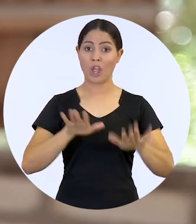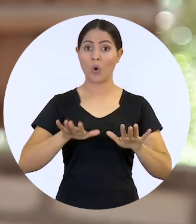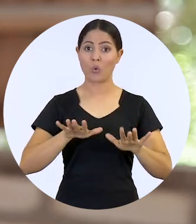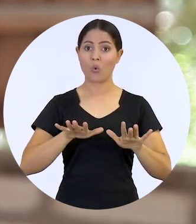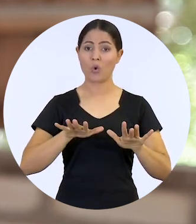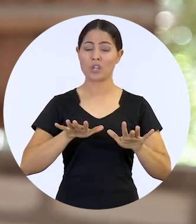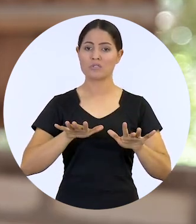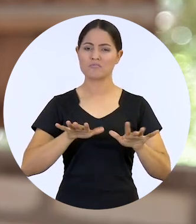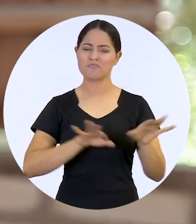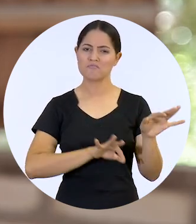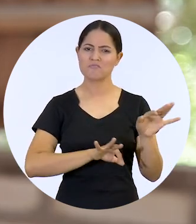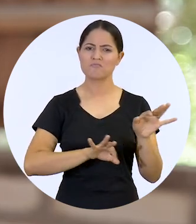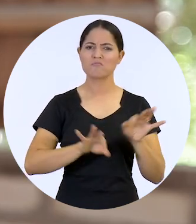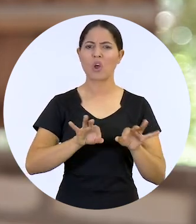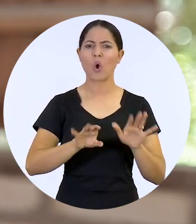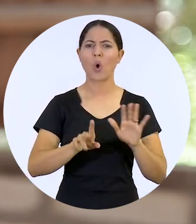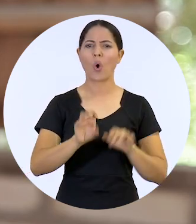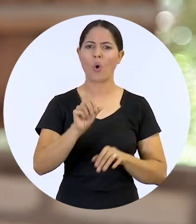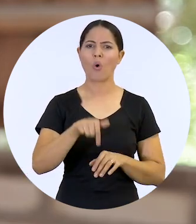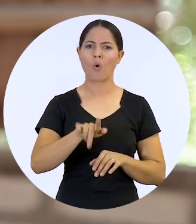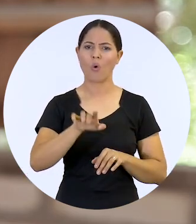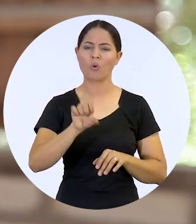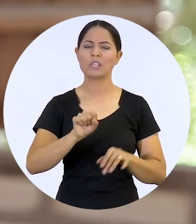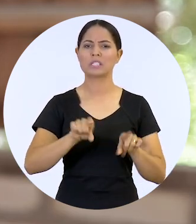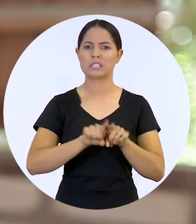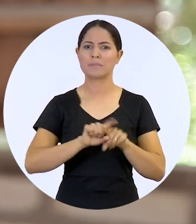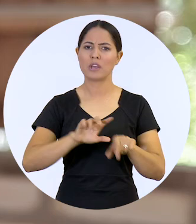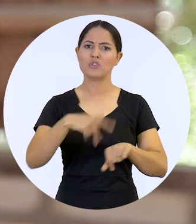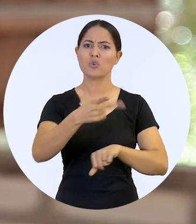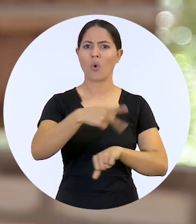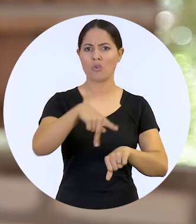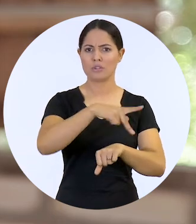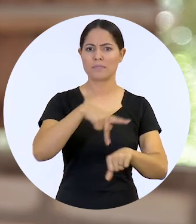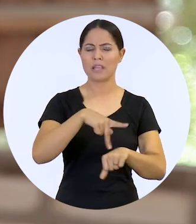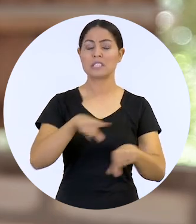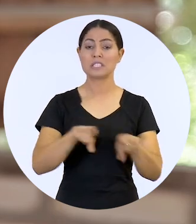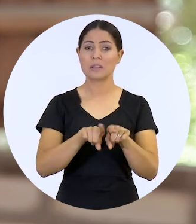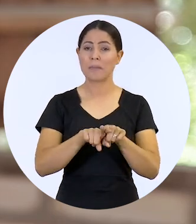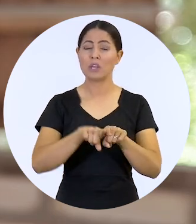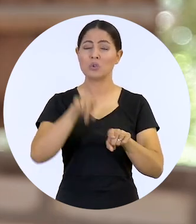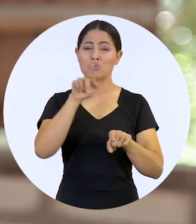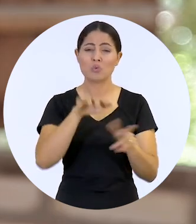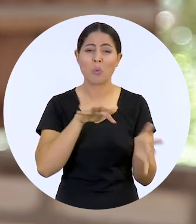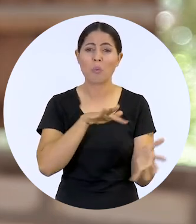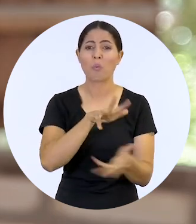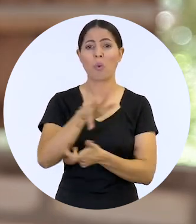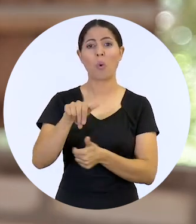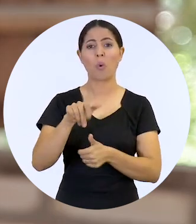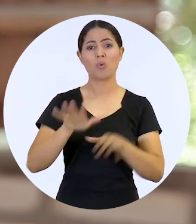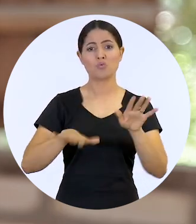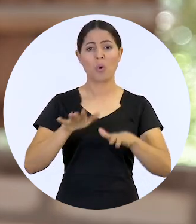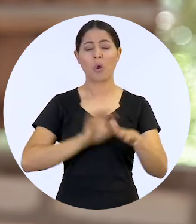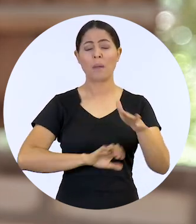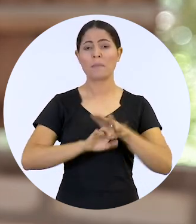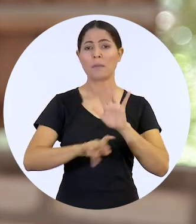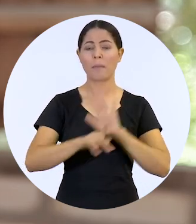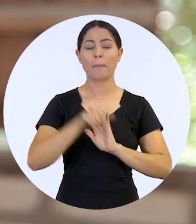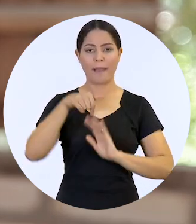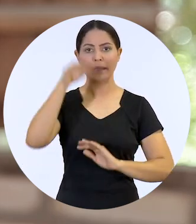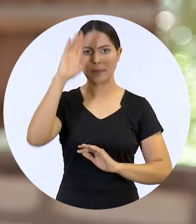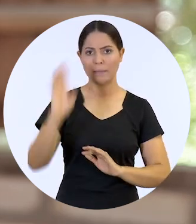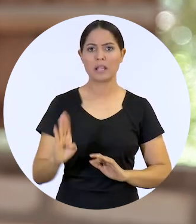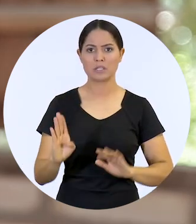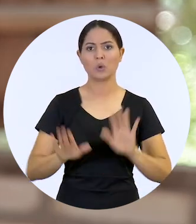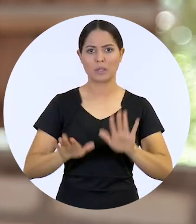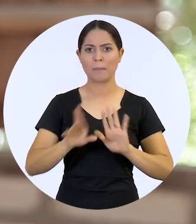organizações internacionais que direcionam a forma de melhor tratar o idoso no mundo inteiro, inclusive o Brasil, que é